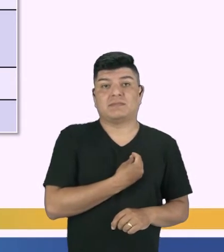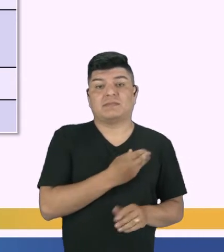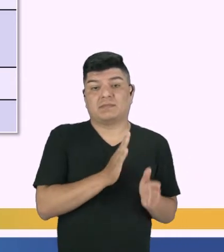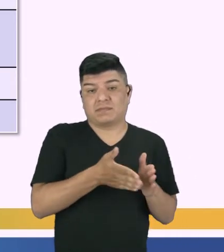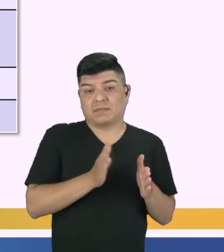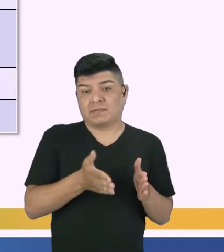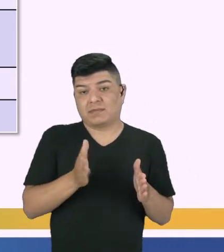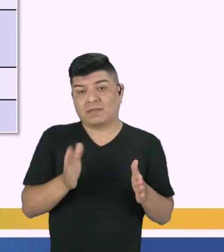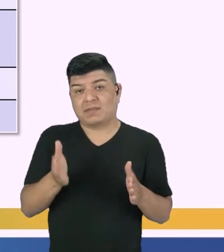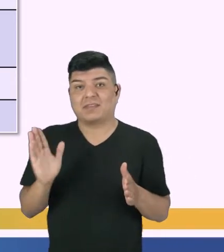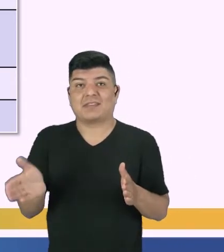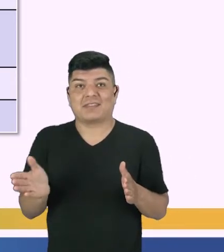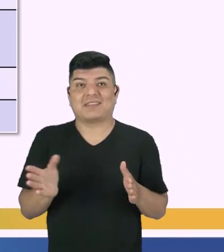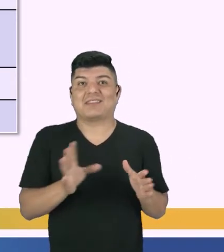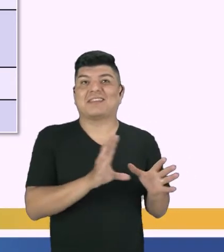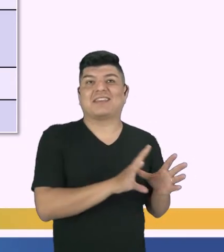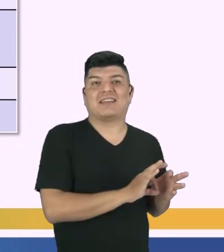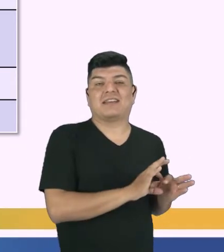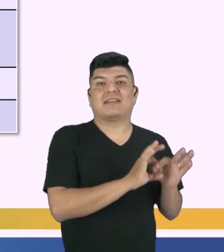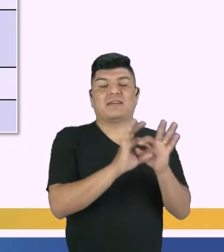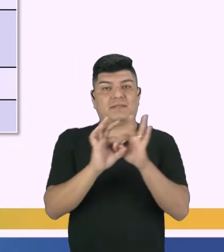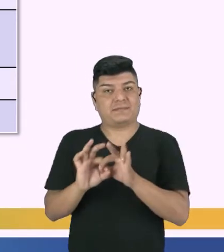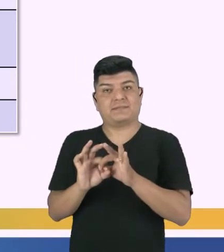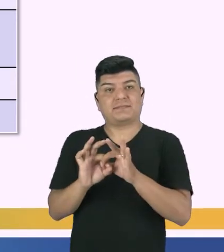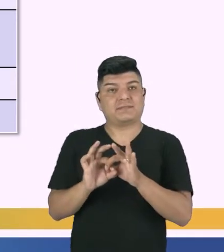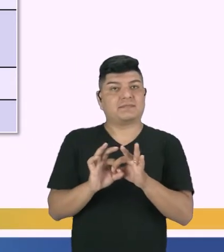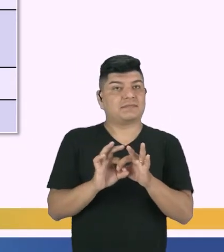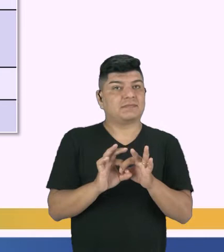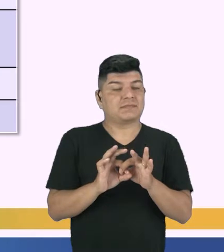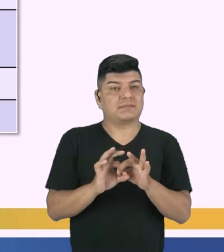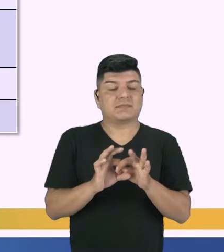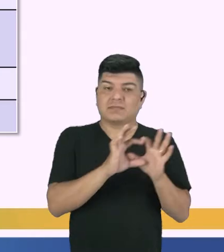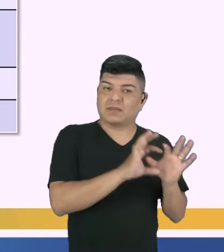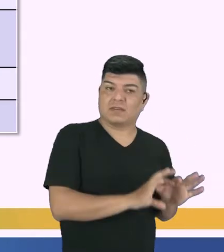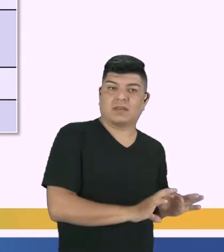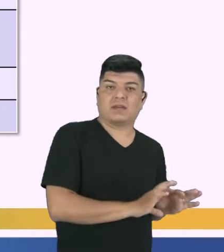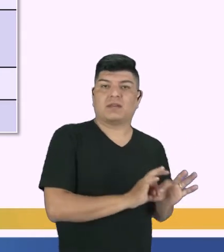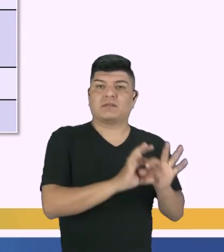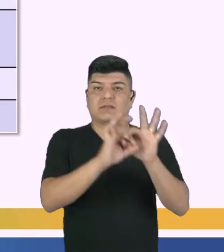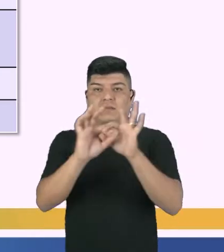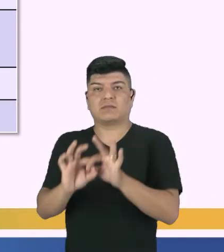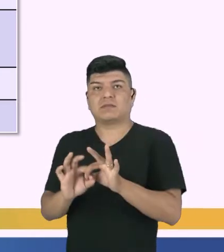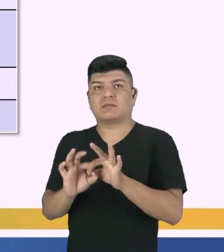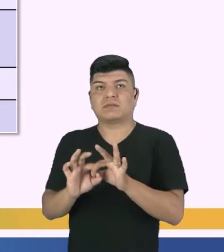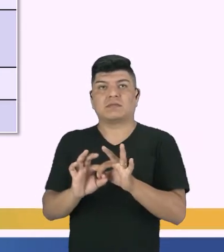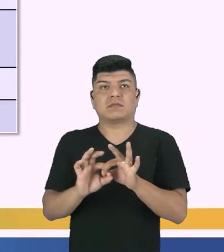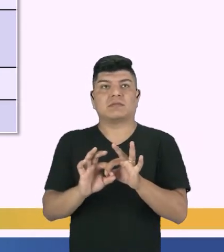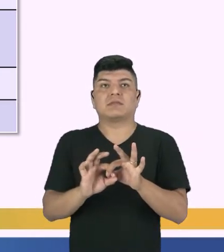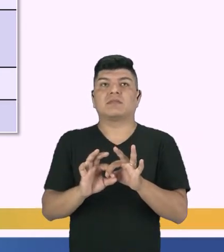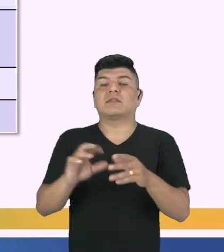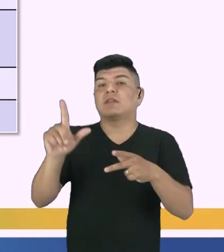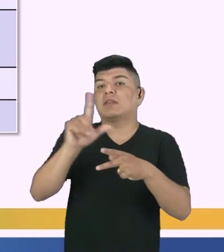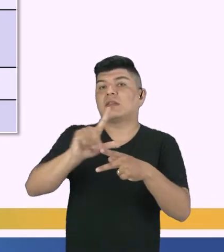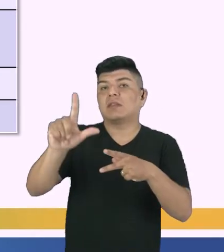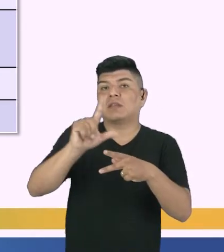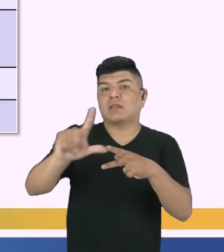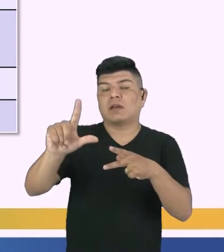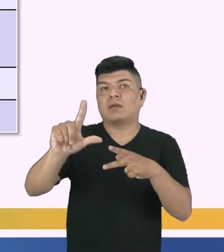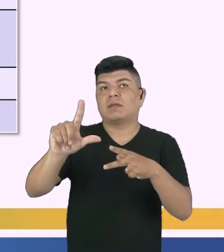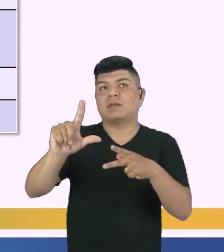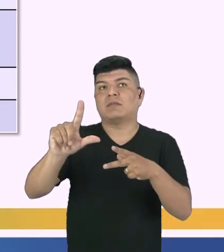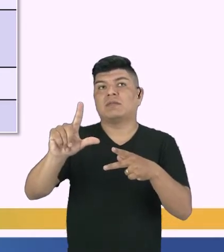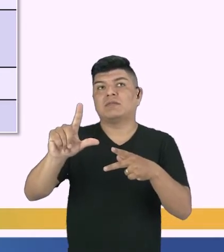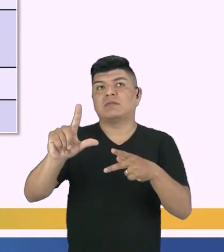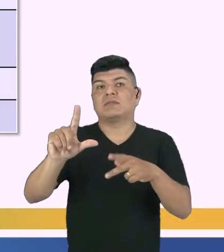e contextos. A gente agora definiu contextos, não é? No contexto da pluralidade, ela